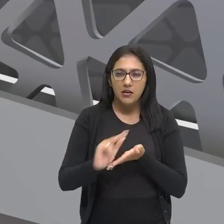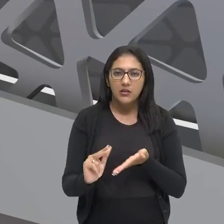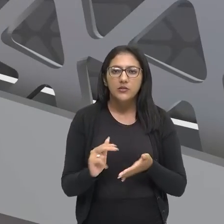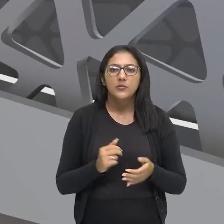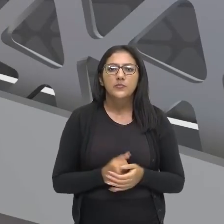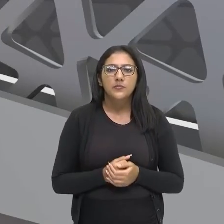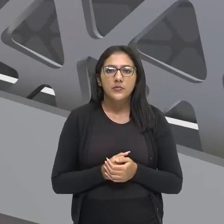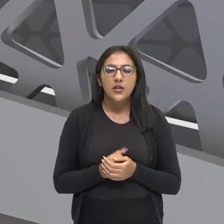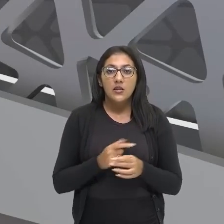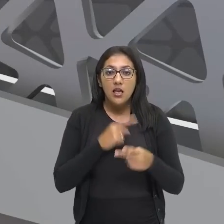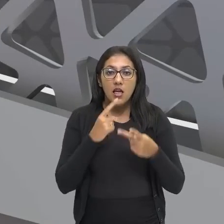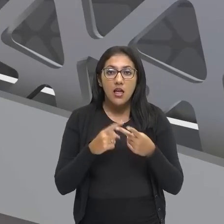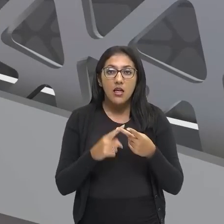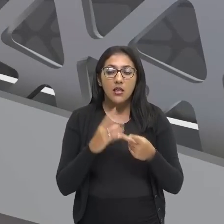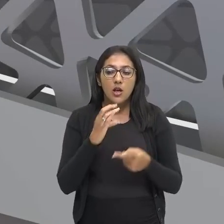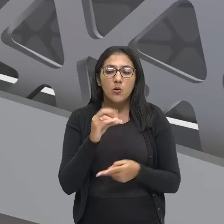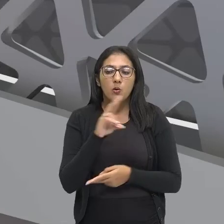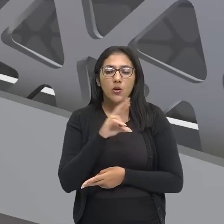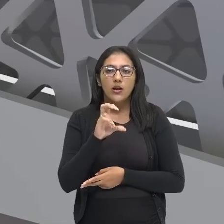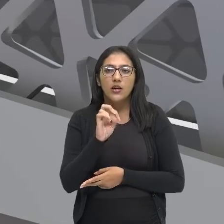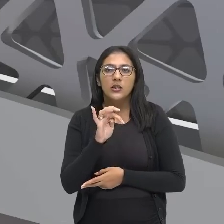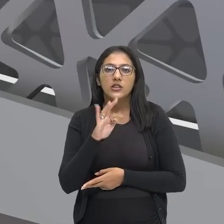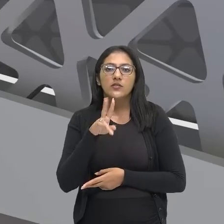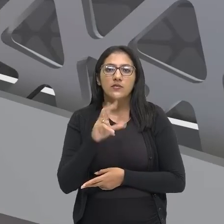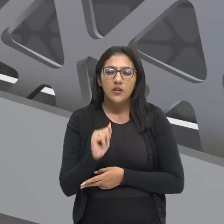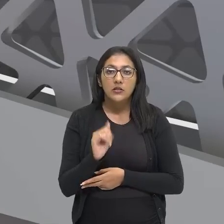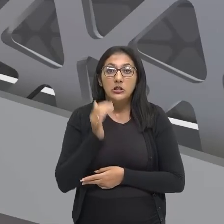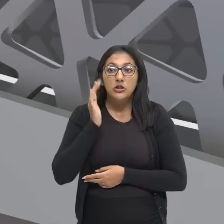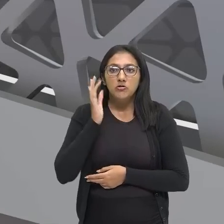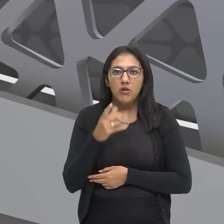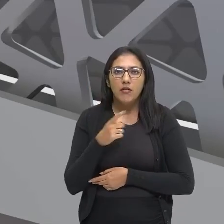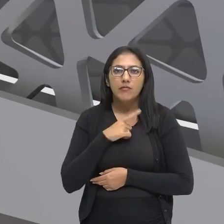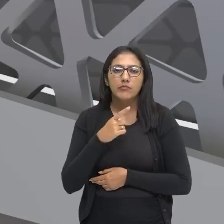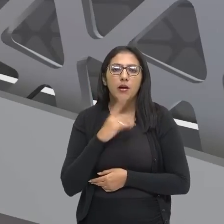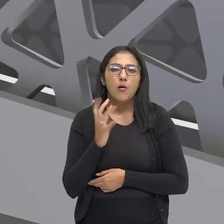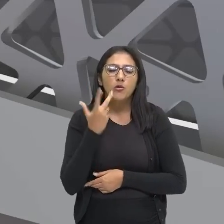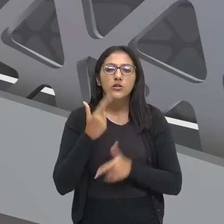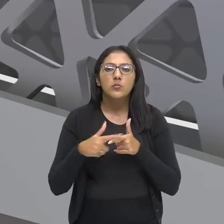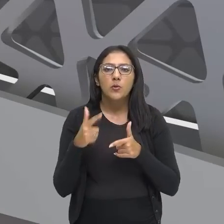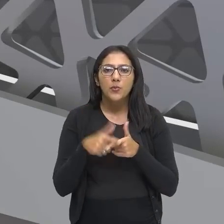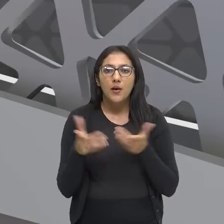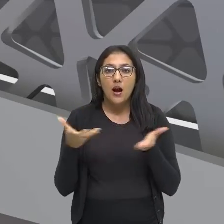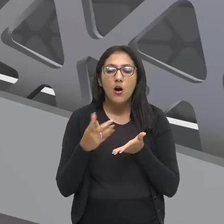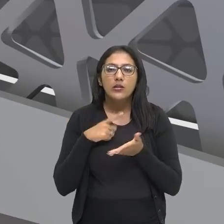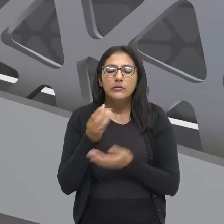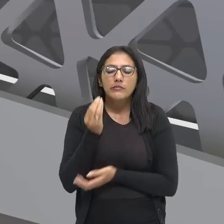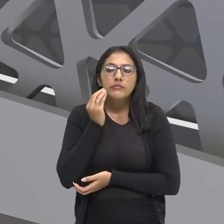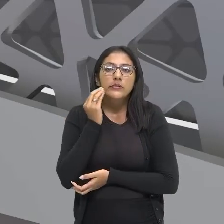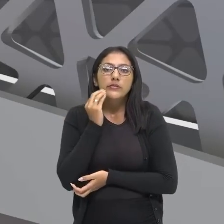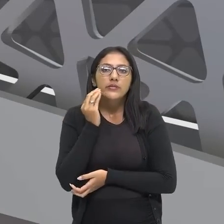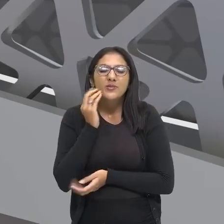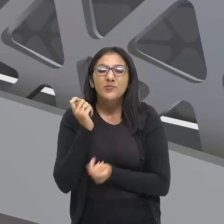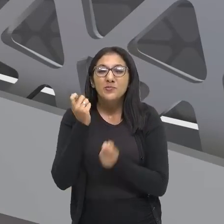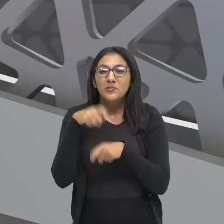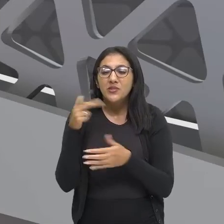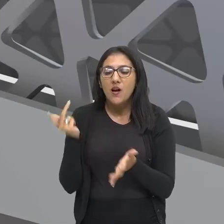de TI para você verificar melhor como corrigir este problema, tá